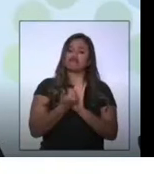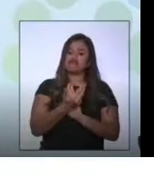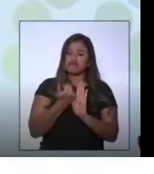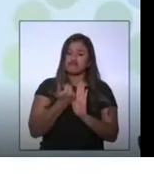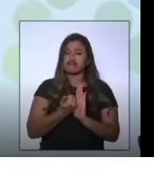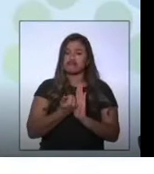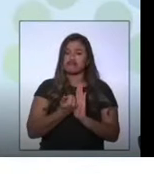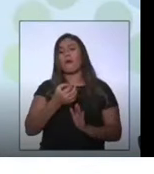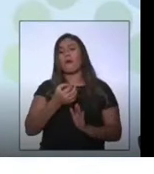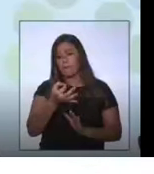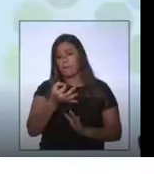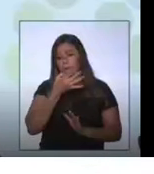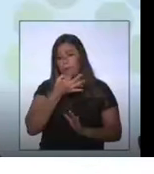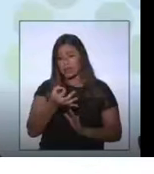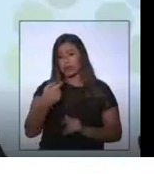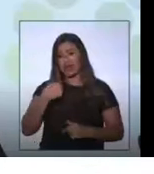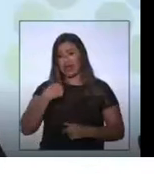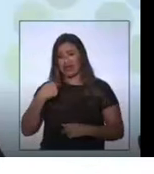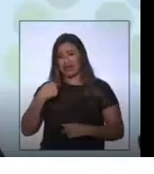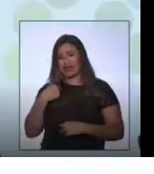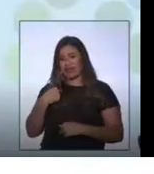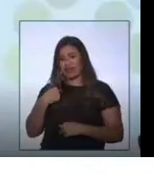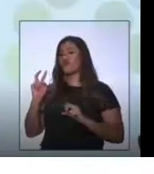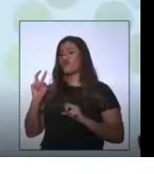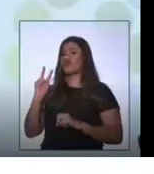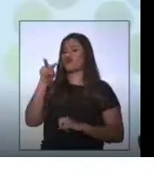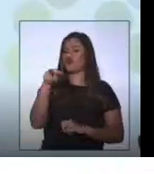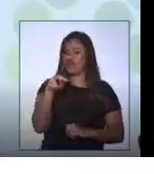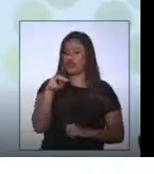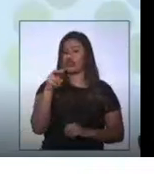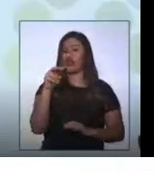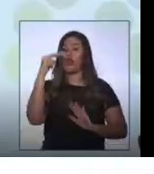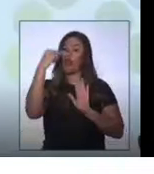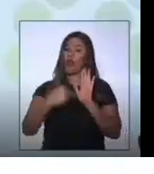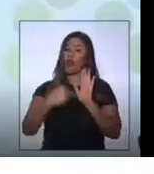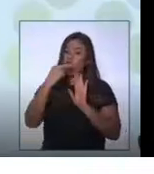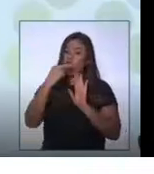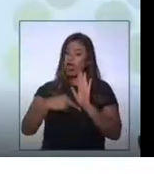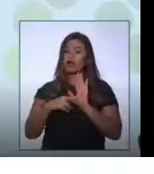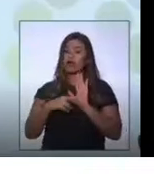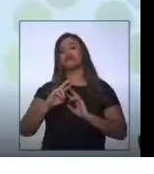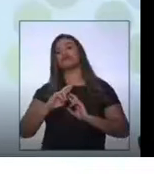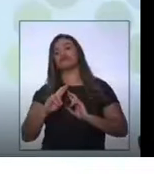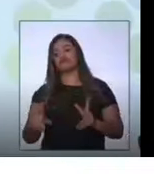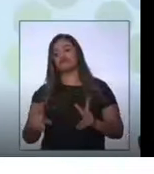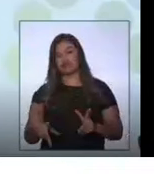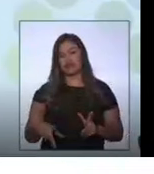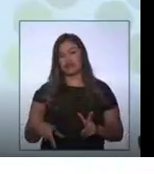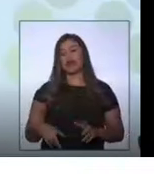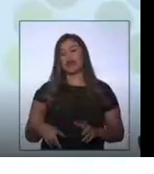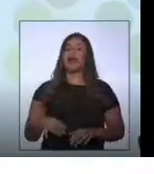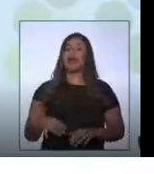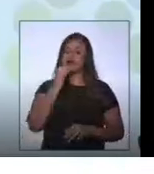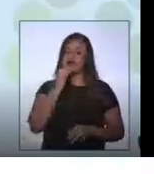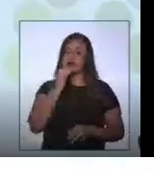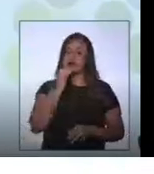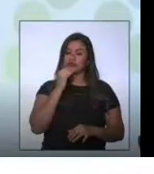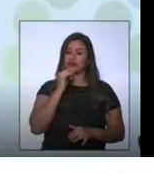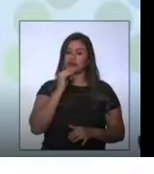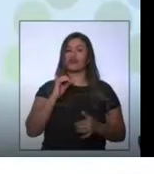nossa leitura é que tem que ser diferente. A gente tem que ler o texto jornalístico, informação, notícia de um jeito, temos que